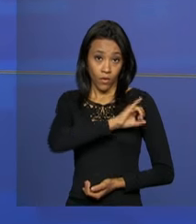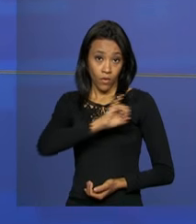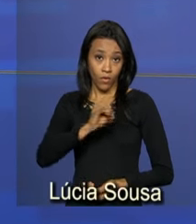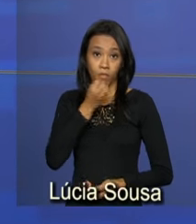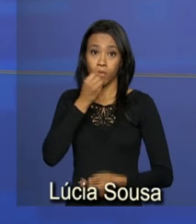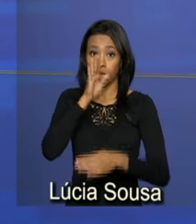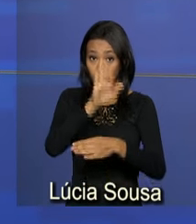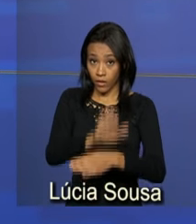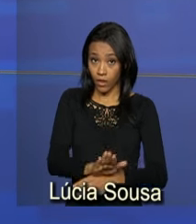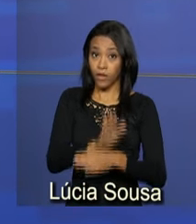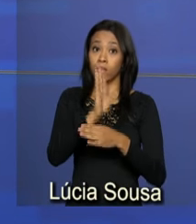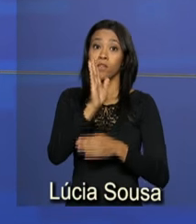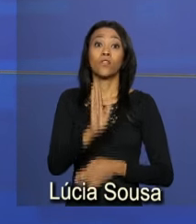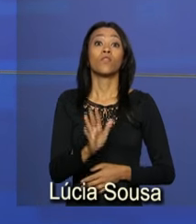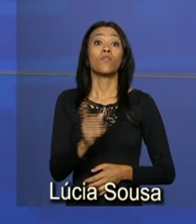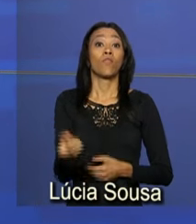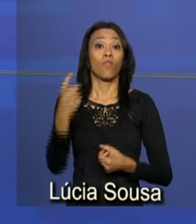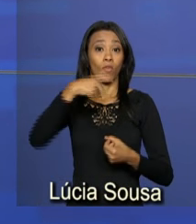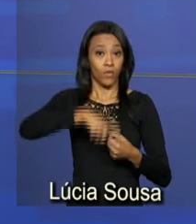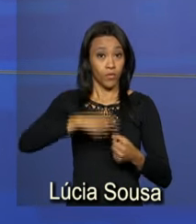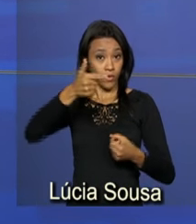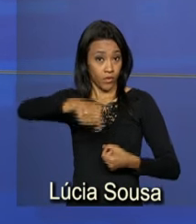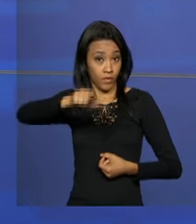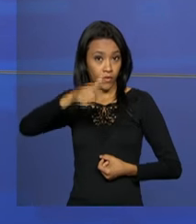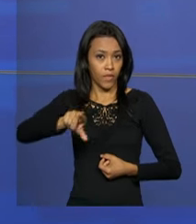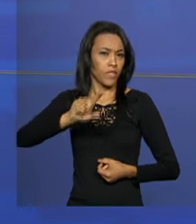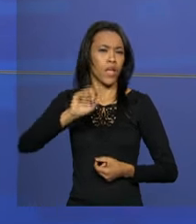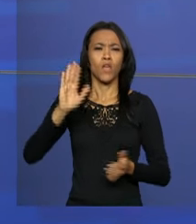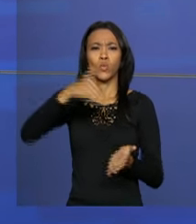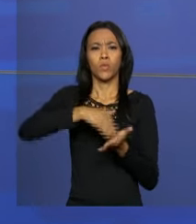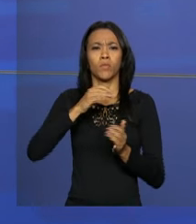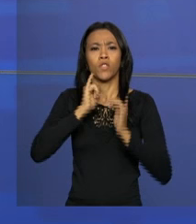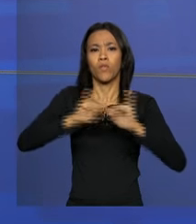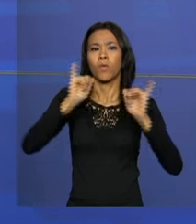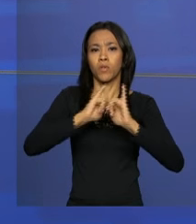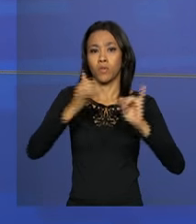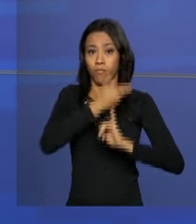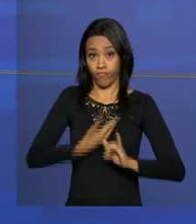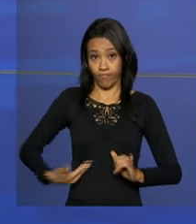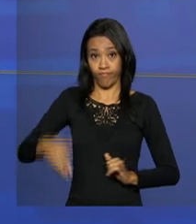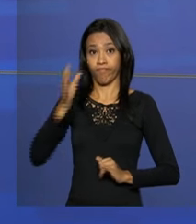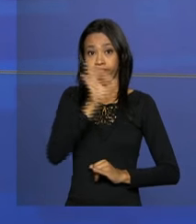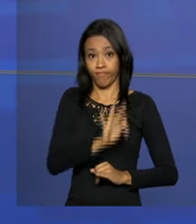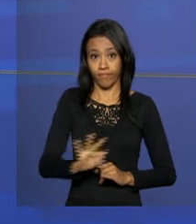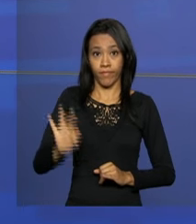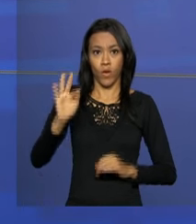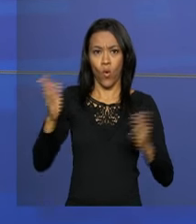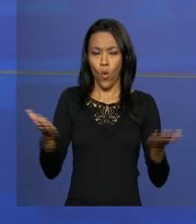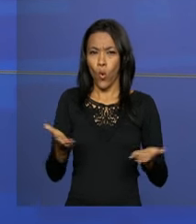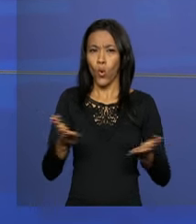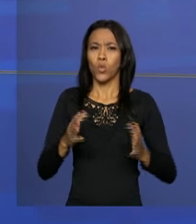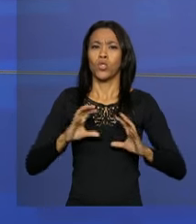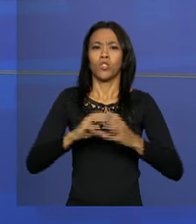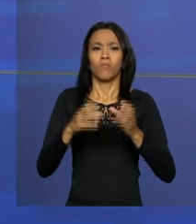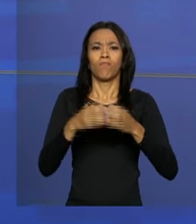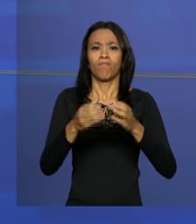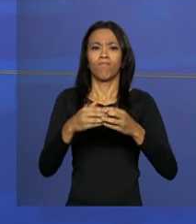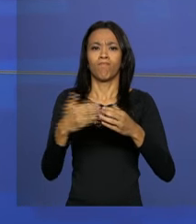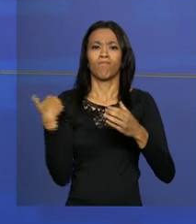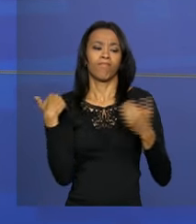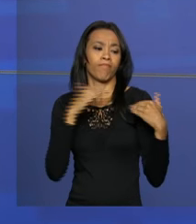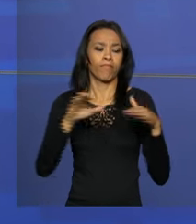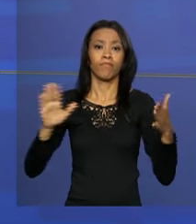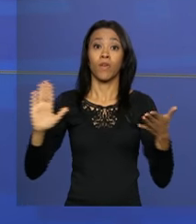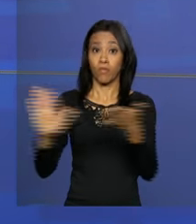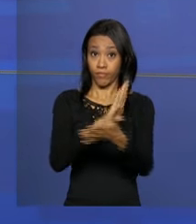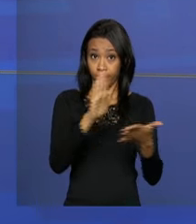Olá, boa tarde. Estamos ao vivo de novo com as últimas notícias do governo federal, que hoje promove o Dia Nacional de Mobilização da